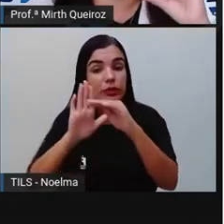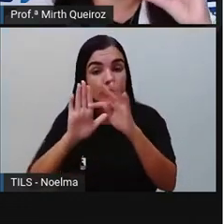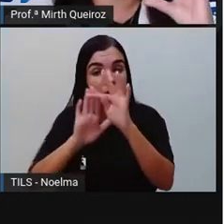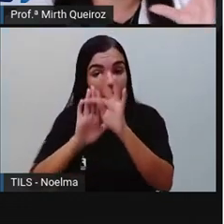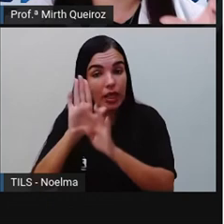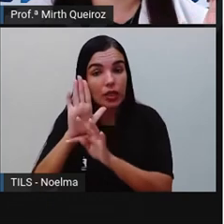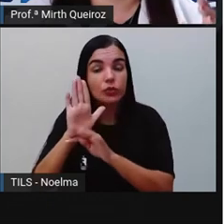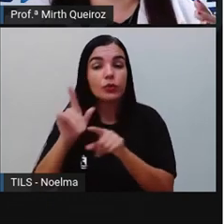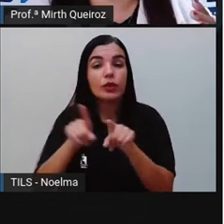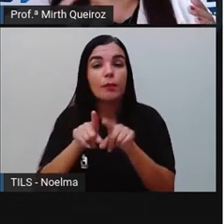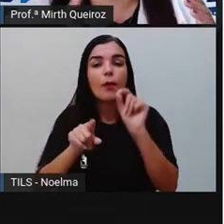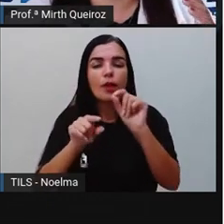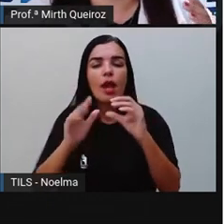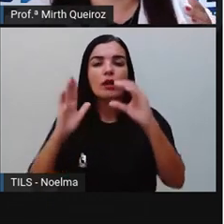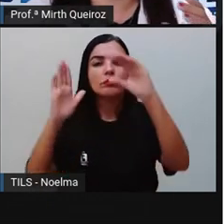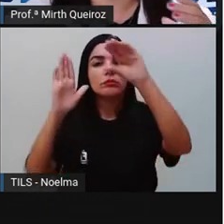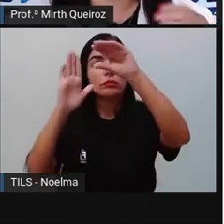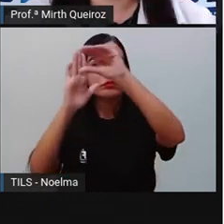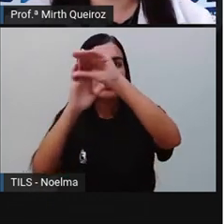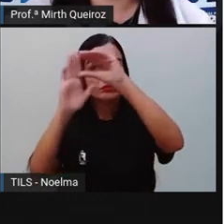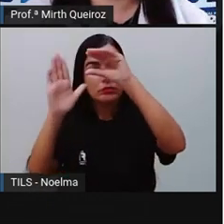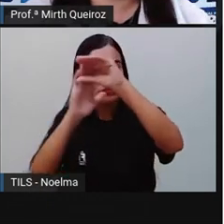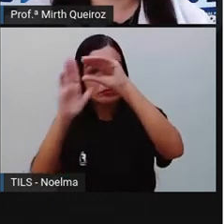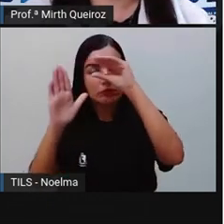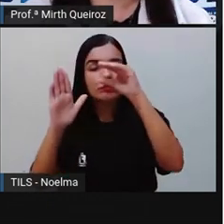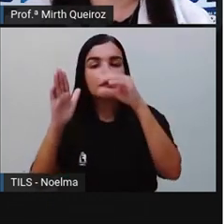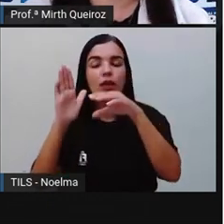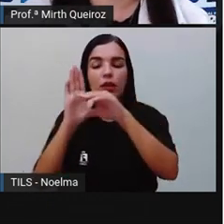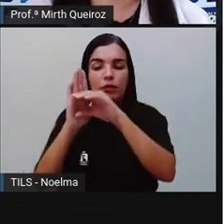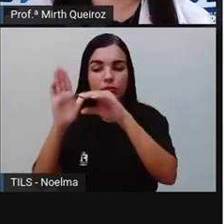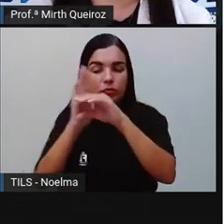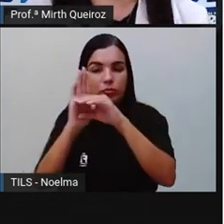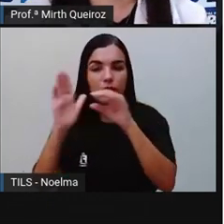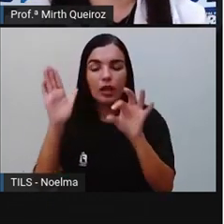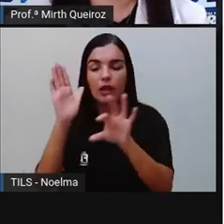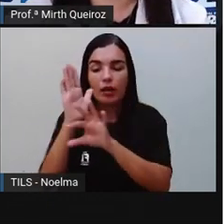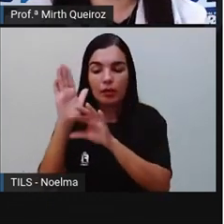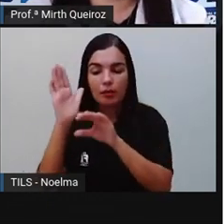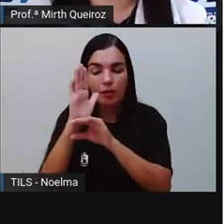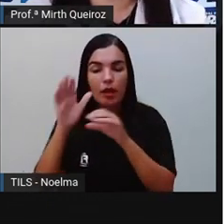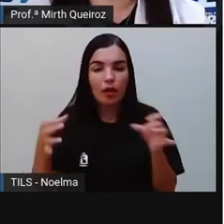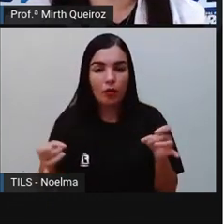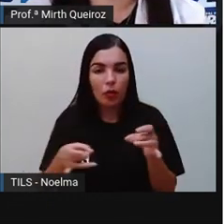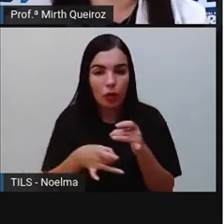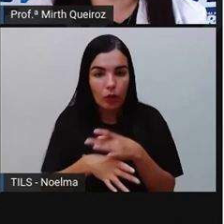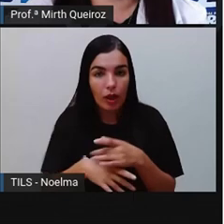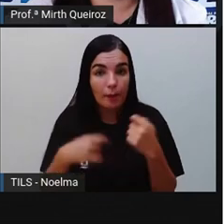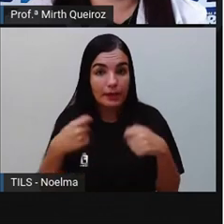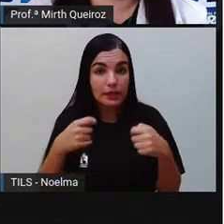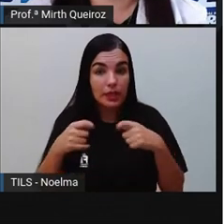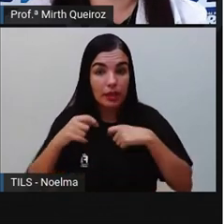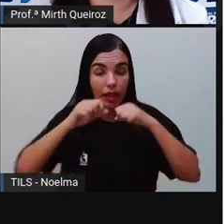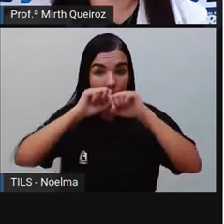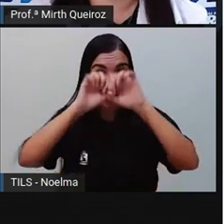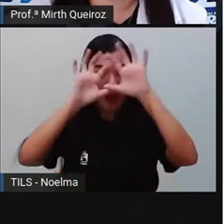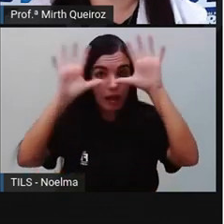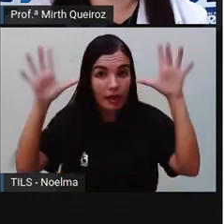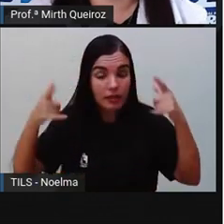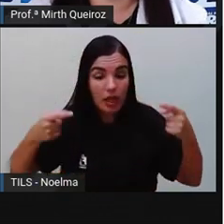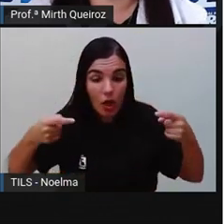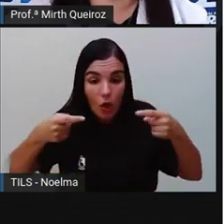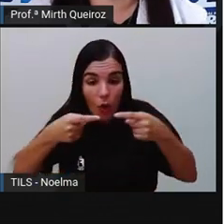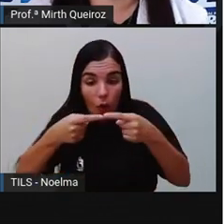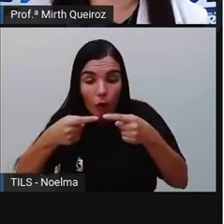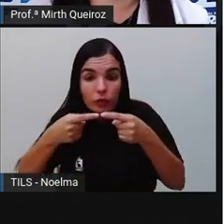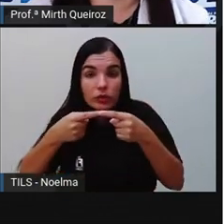temos aí uma introdução, um desenvolvimento e uma conclusão. E tem que ter coesão, tem que ter clareza também no texto, para